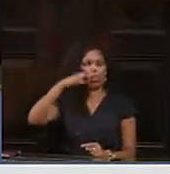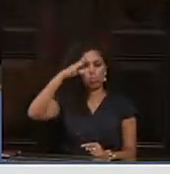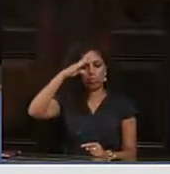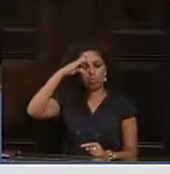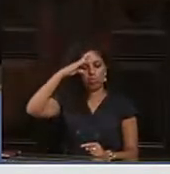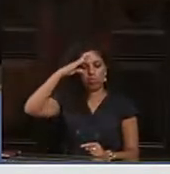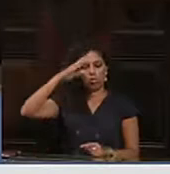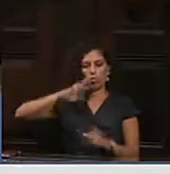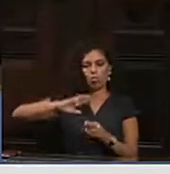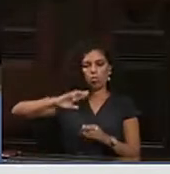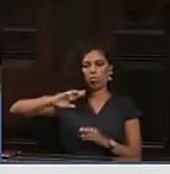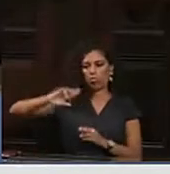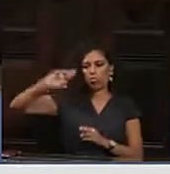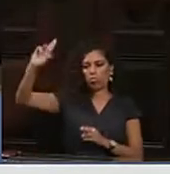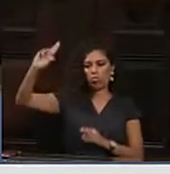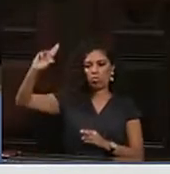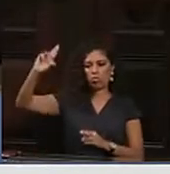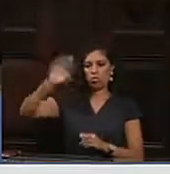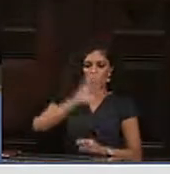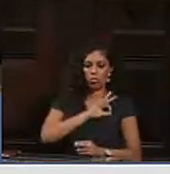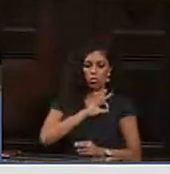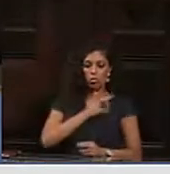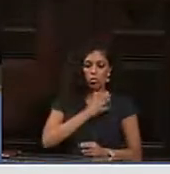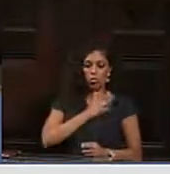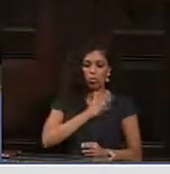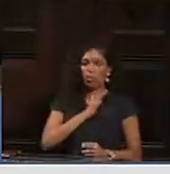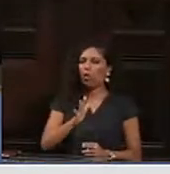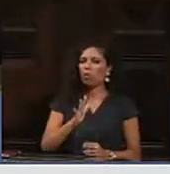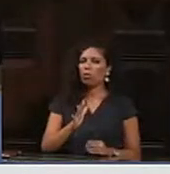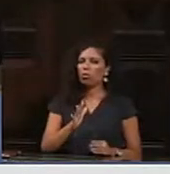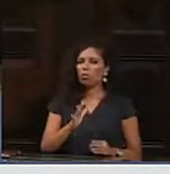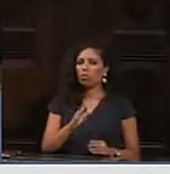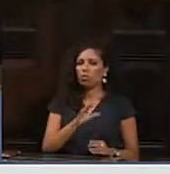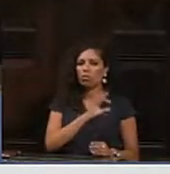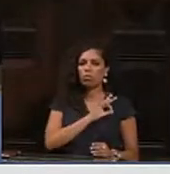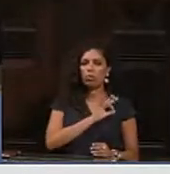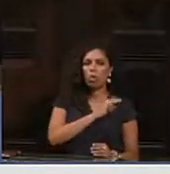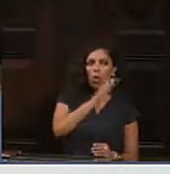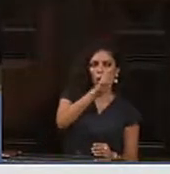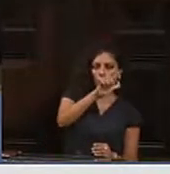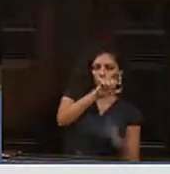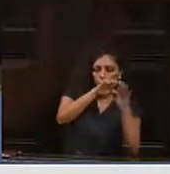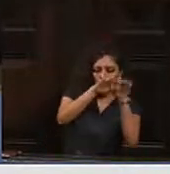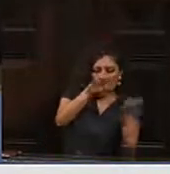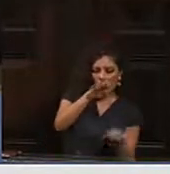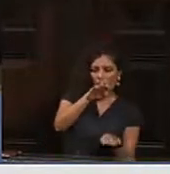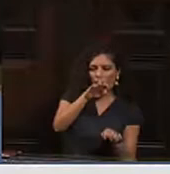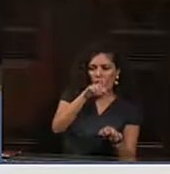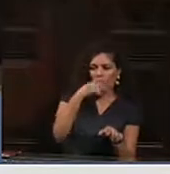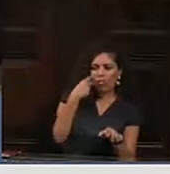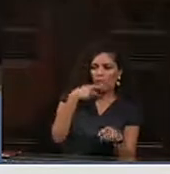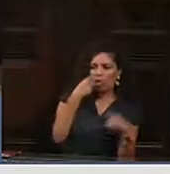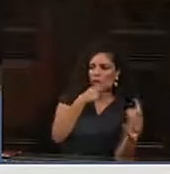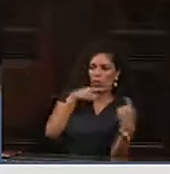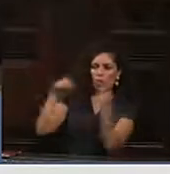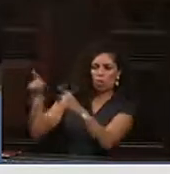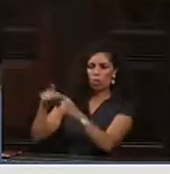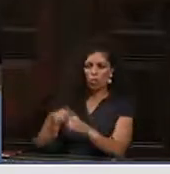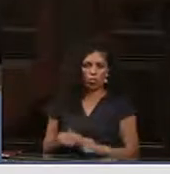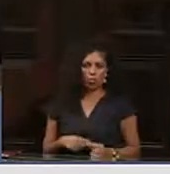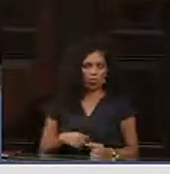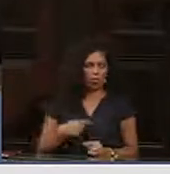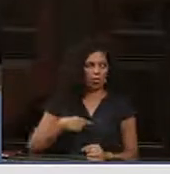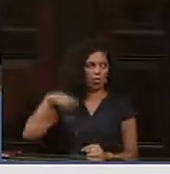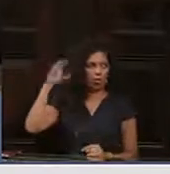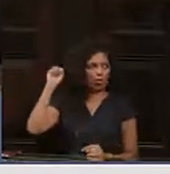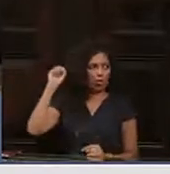reclama, exige o seu direito. Não são todos, mas são alguns. Então, já ouvi aí, tem